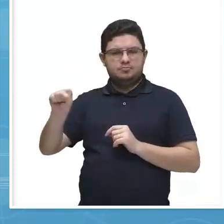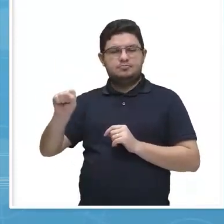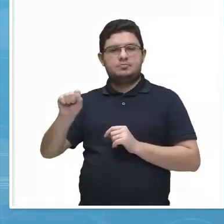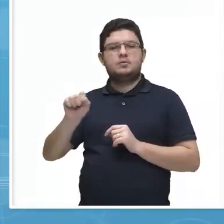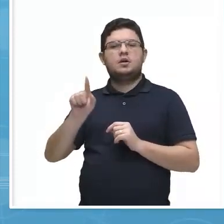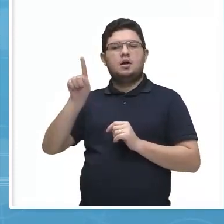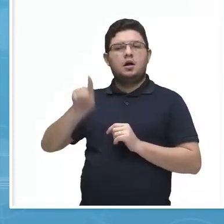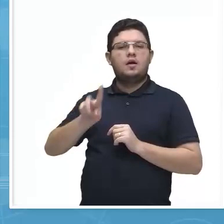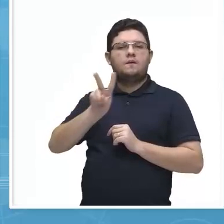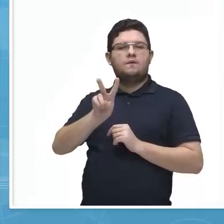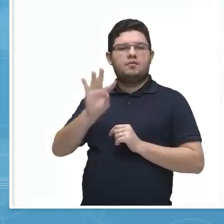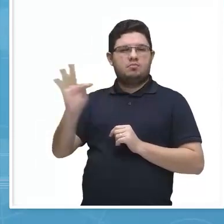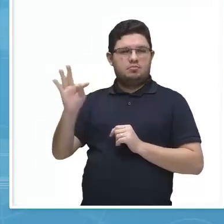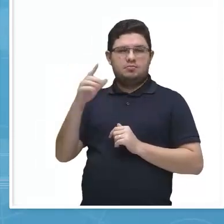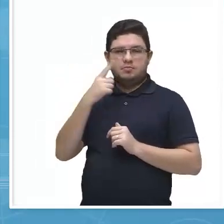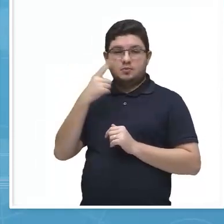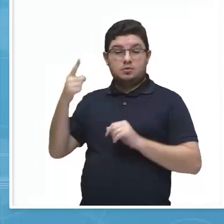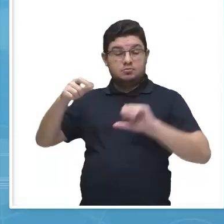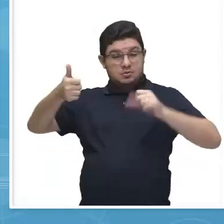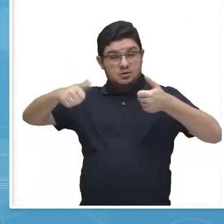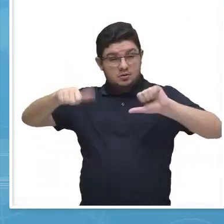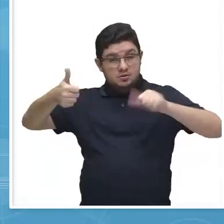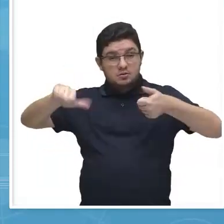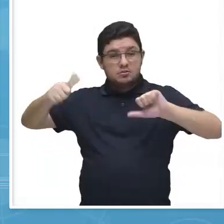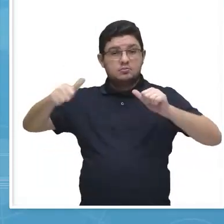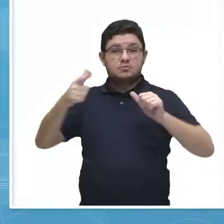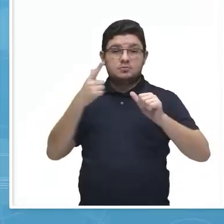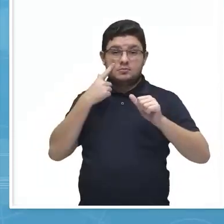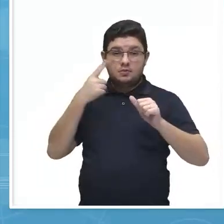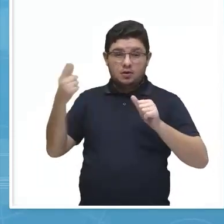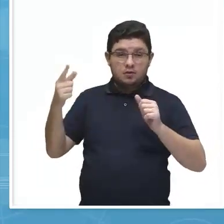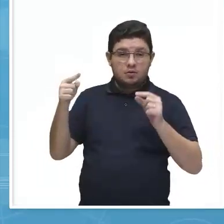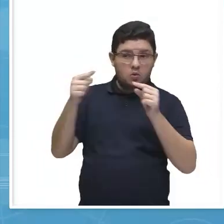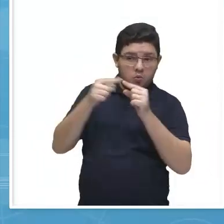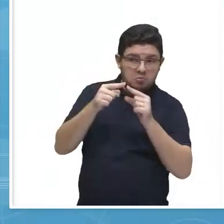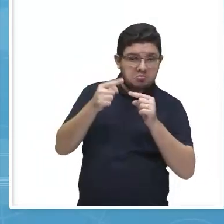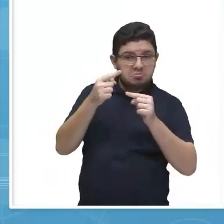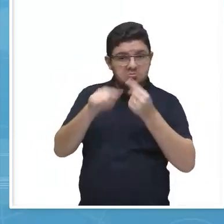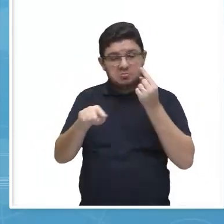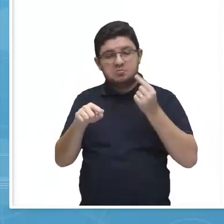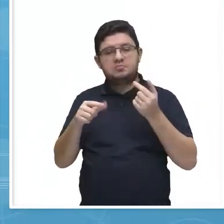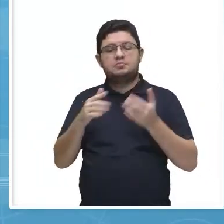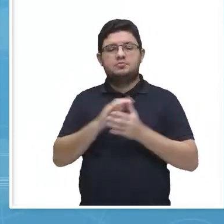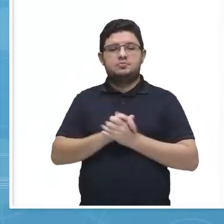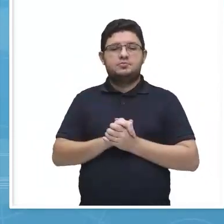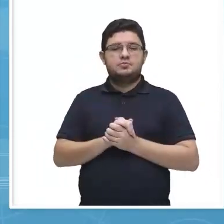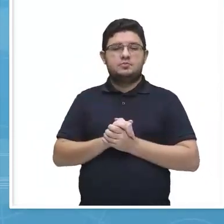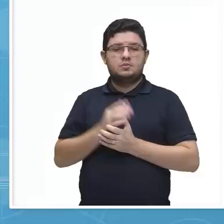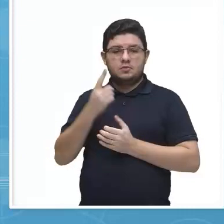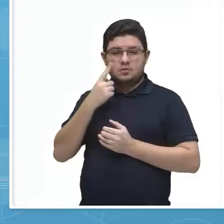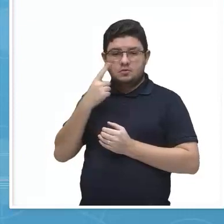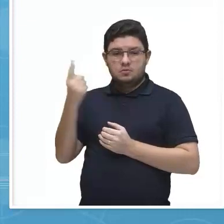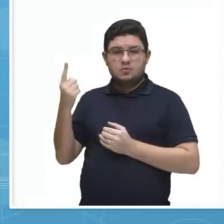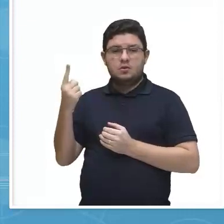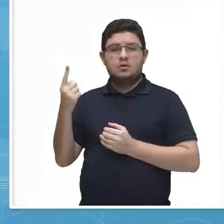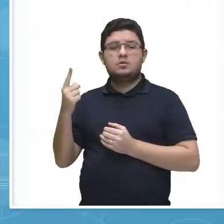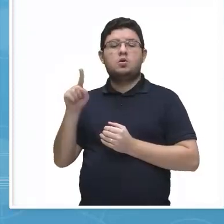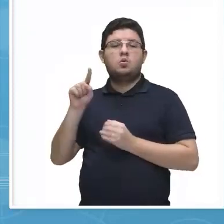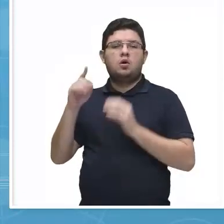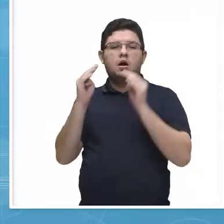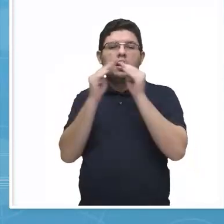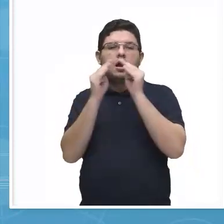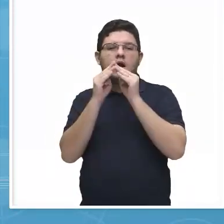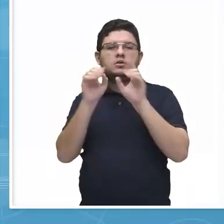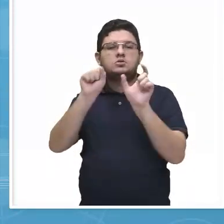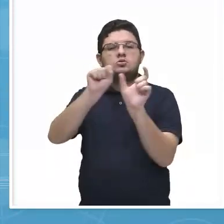analisar e compreender bem essas duas definições, esses conceitos. Então, a casa é nova, a casa é o sujeito, é nova, é